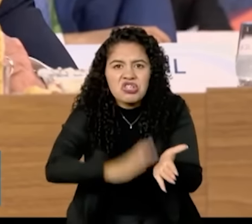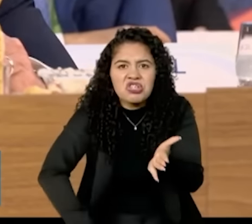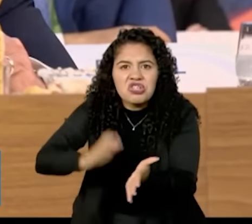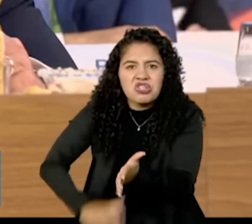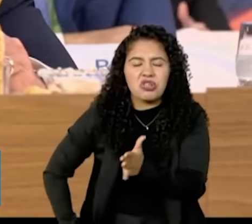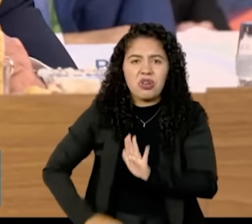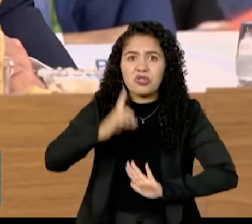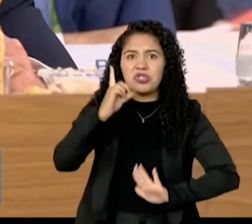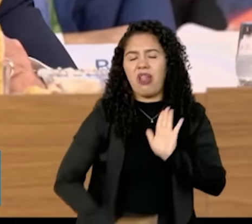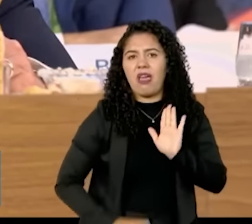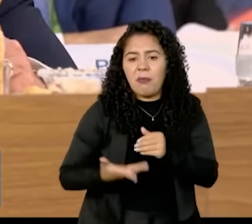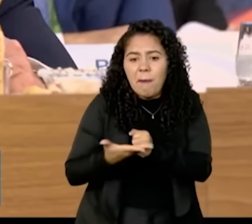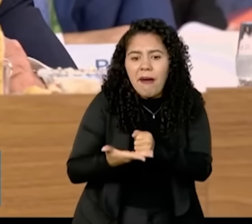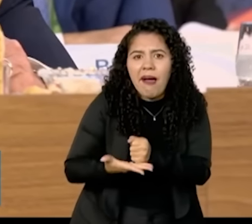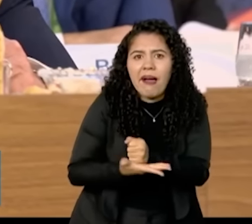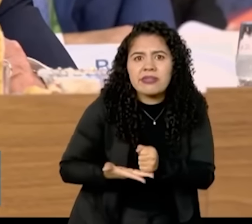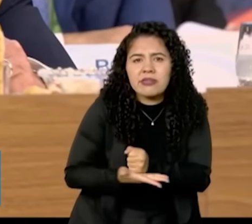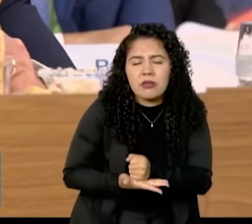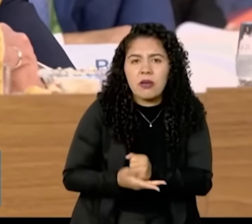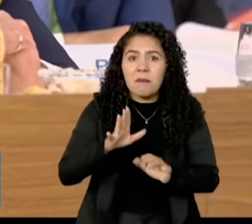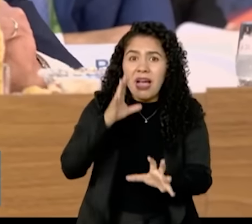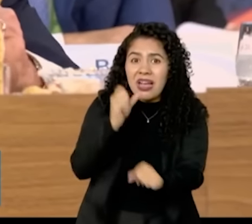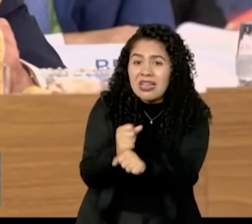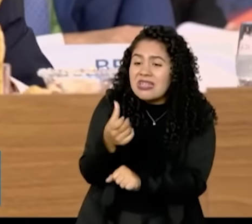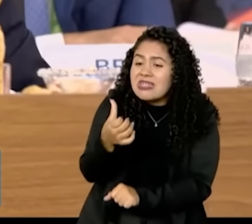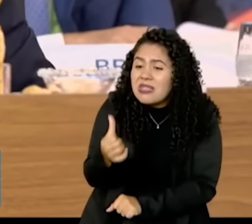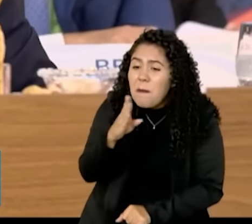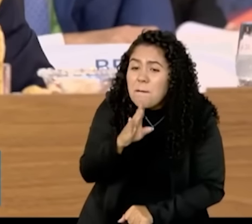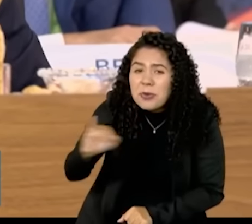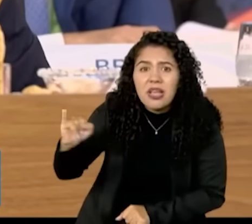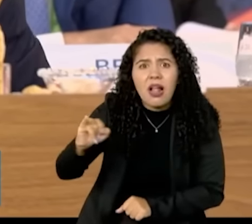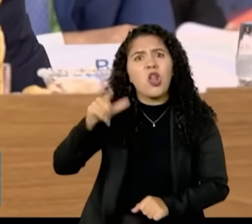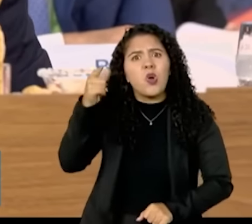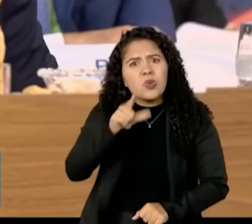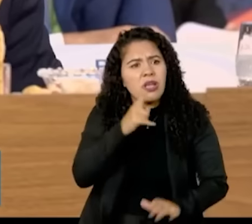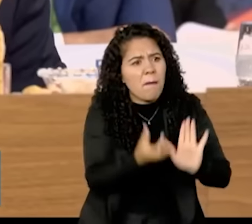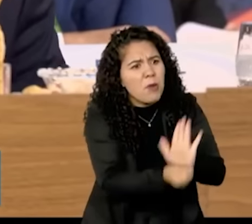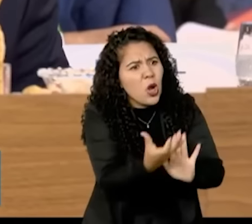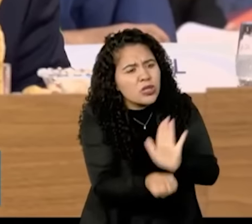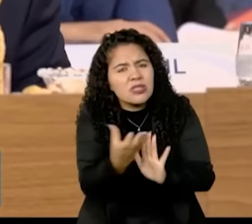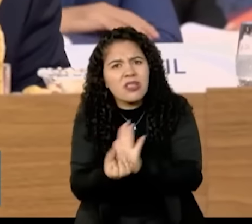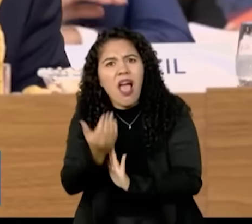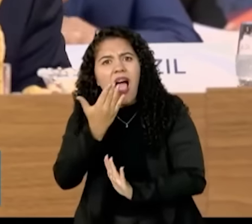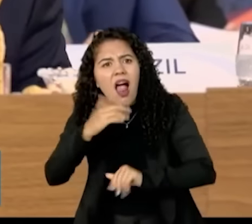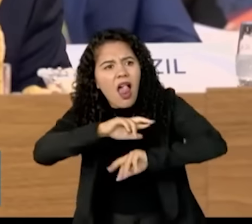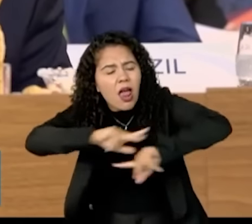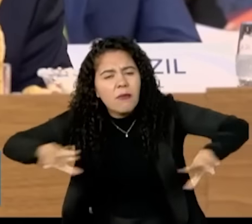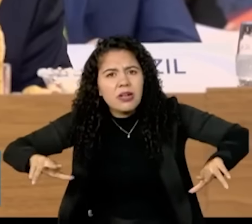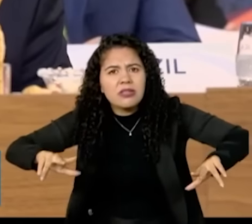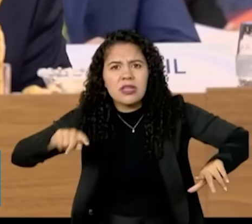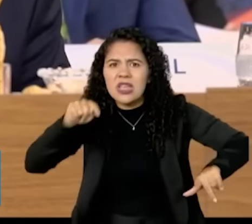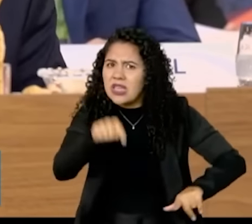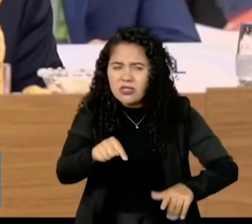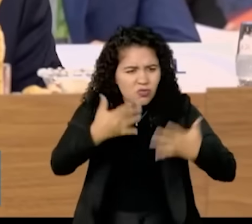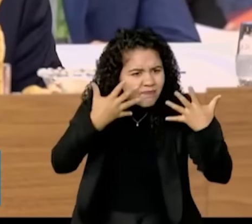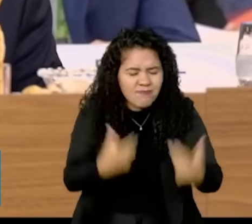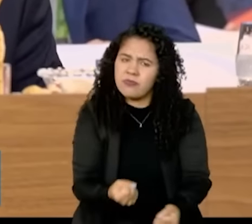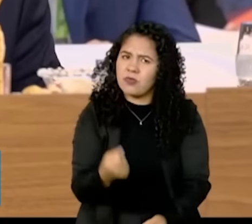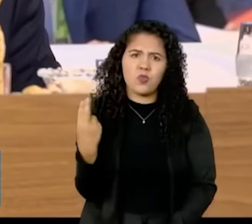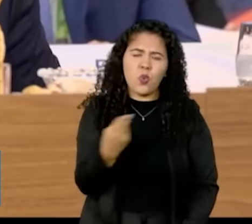mundo que produz quase 6 bilhões de toneladas de alimentos por ano, isso é